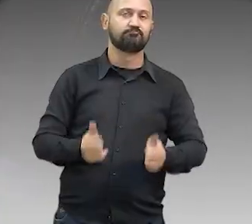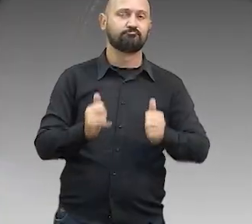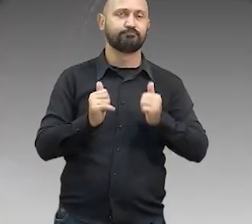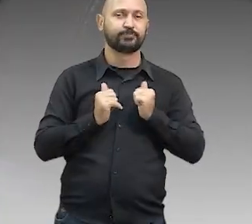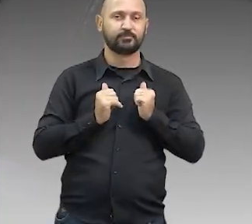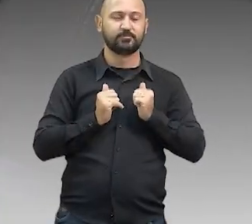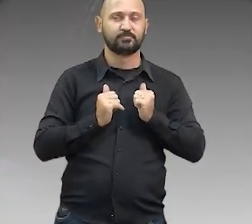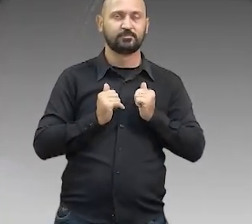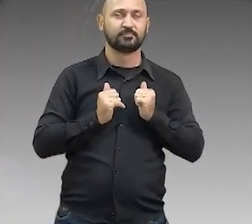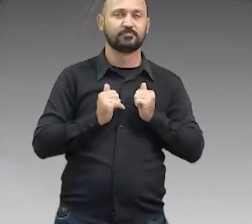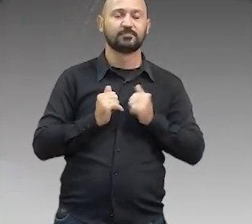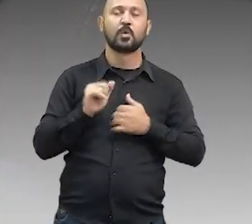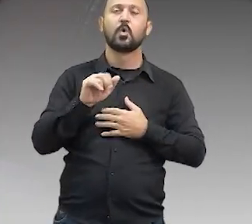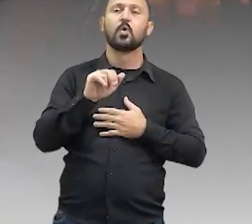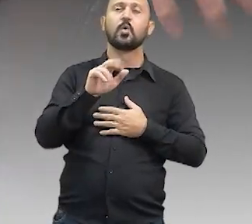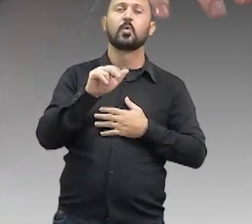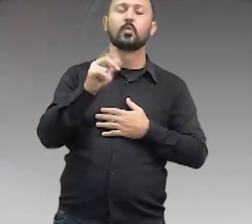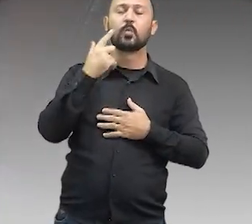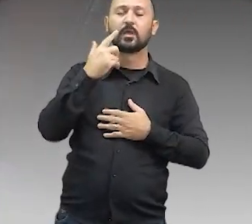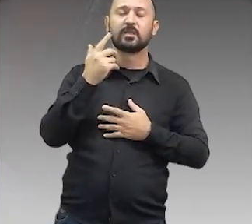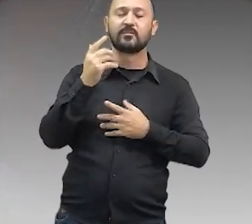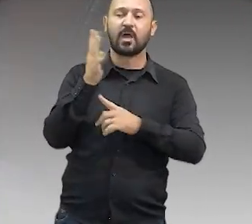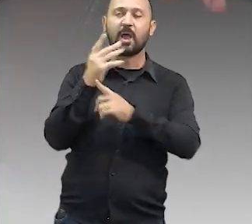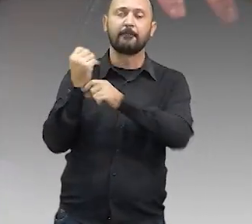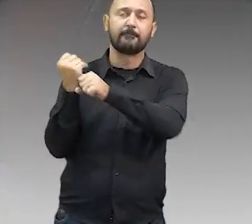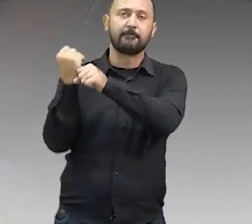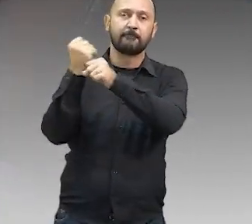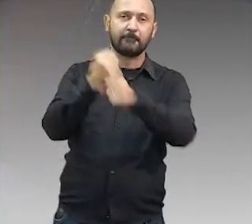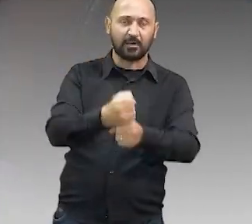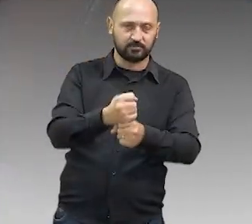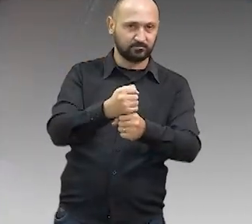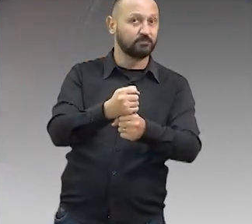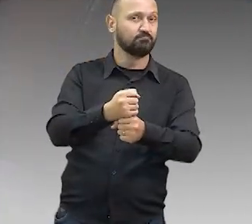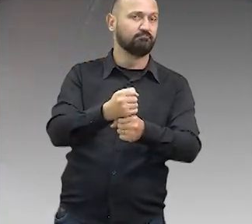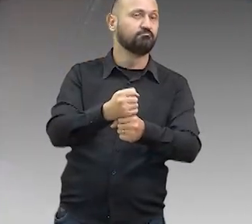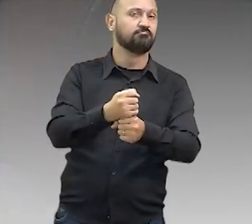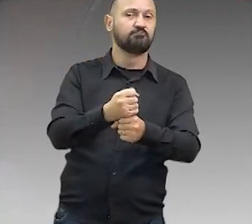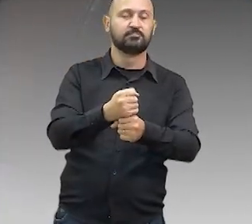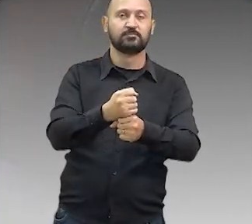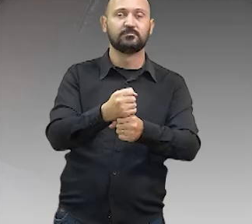forma neutra. Ele nunca teve uma bandeira.